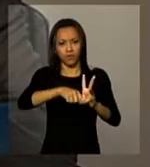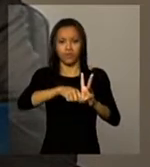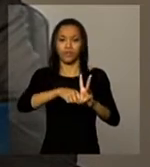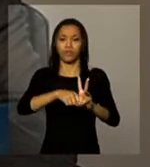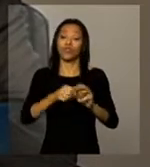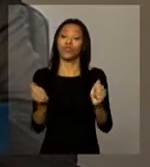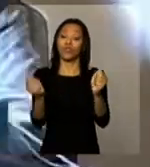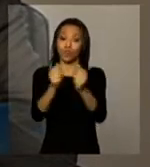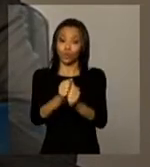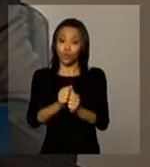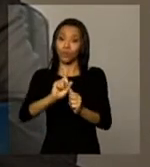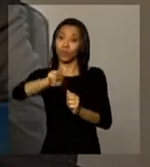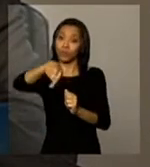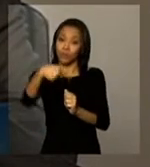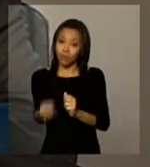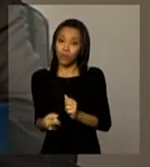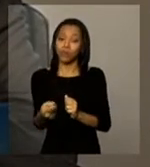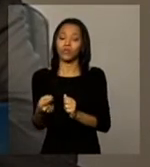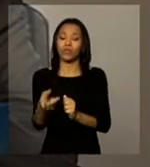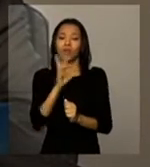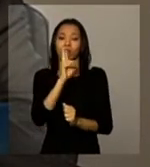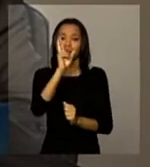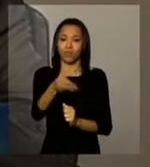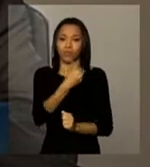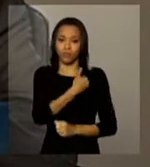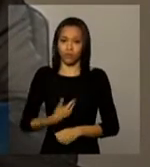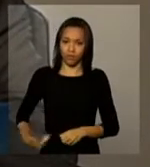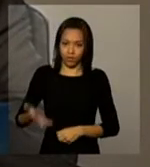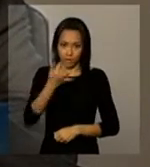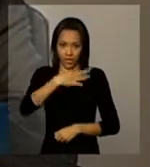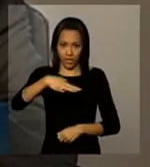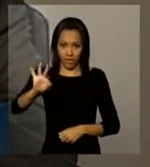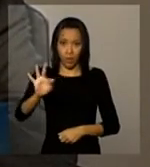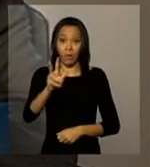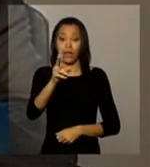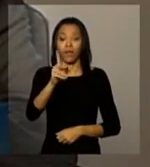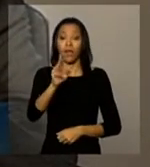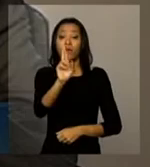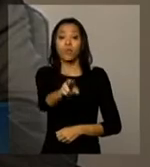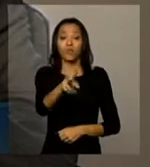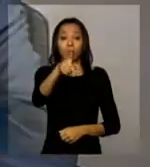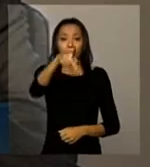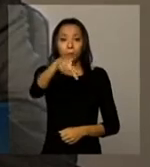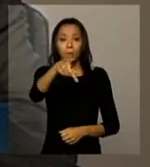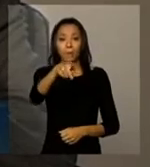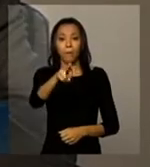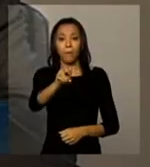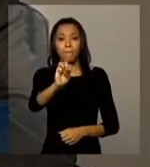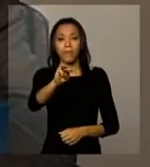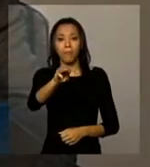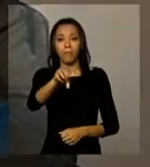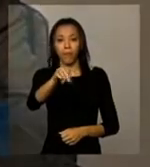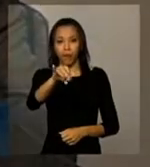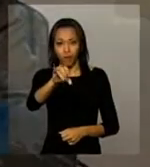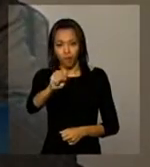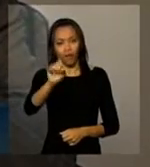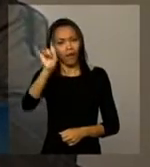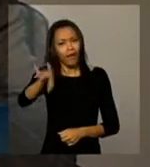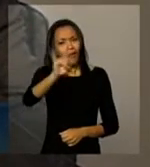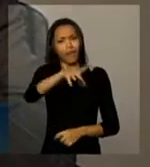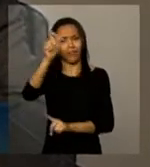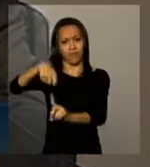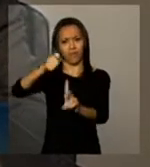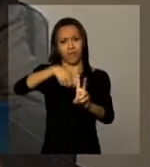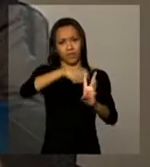o resultado primário do governo federal, que é divulgado a cada mês, de modo que haja